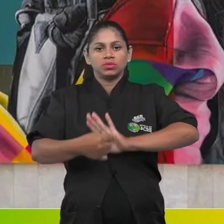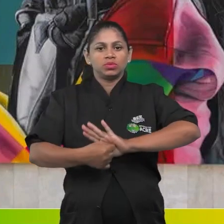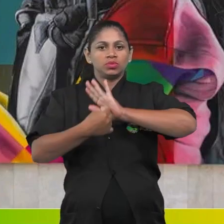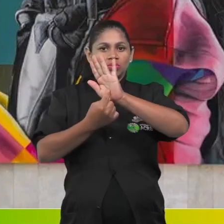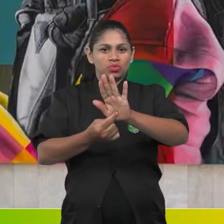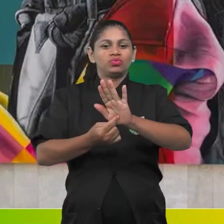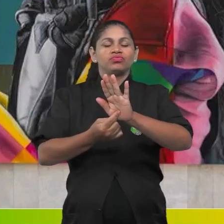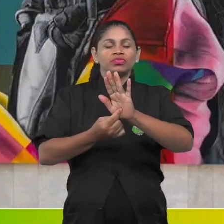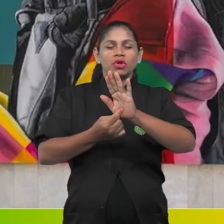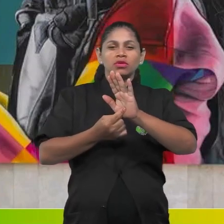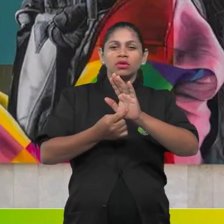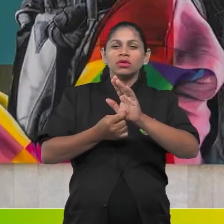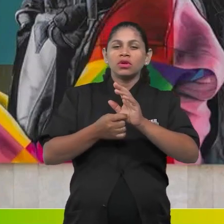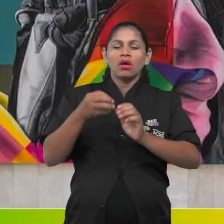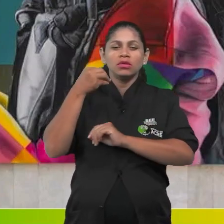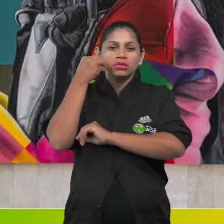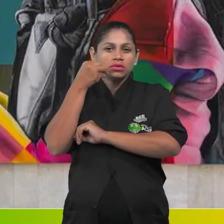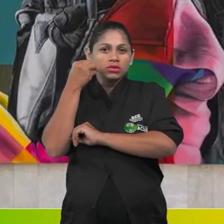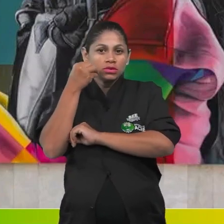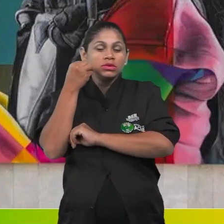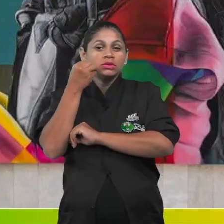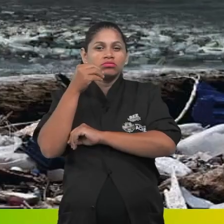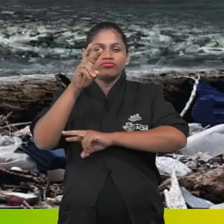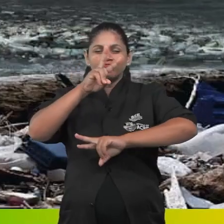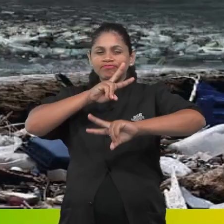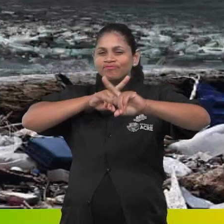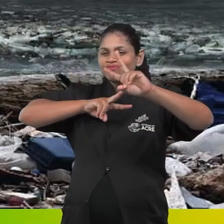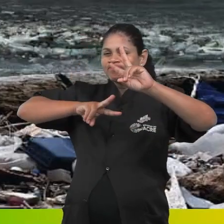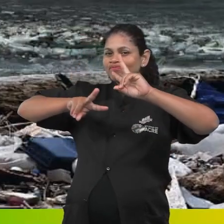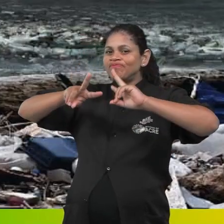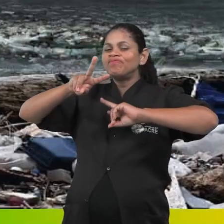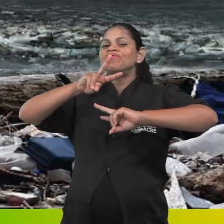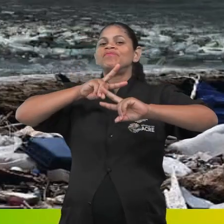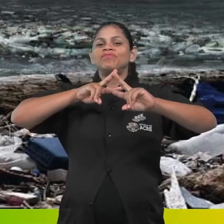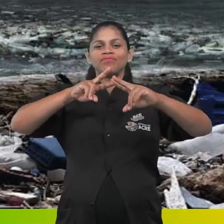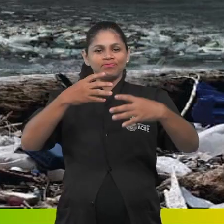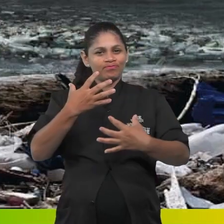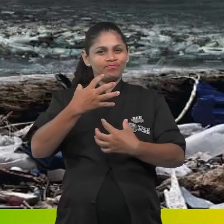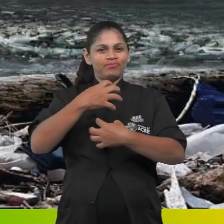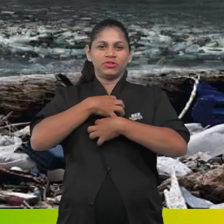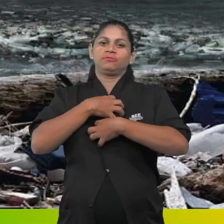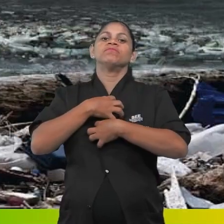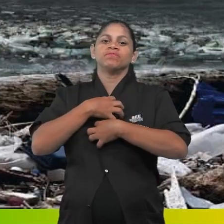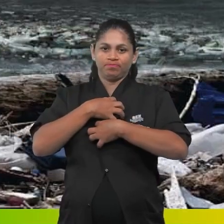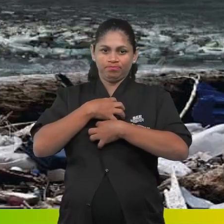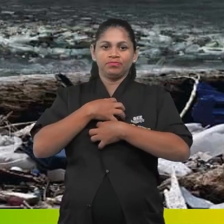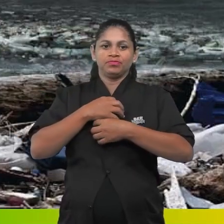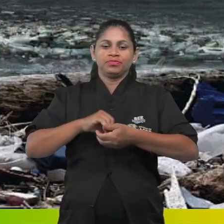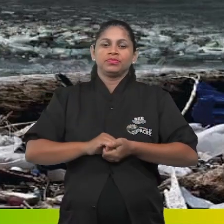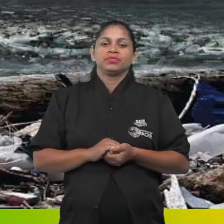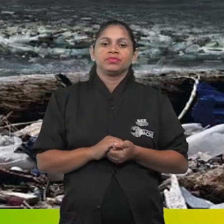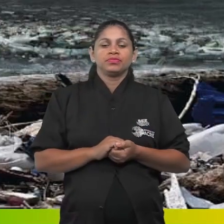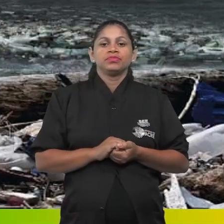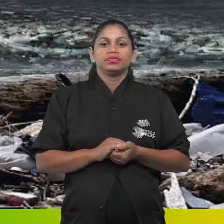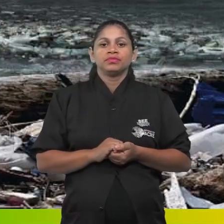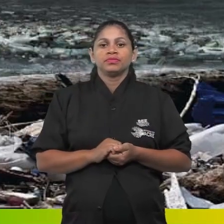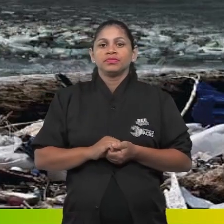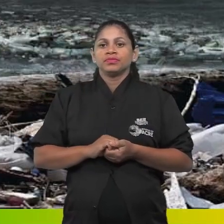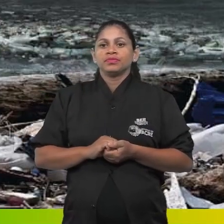experiências visuais impactantes. O fato é que a arte ela faz